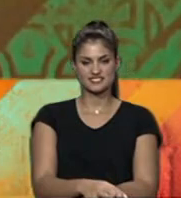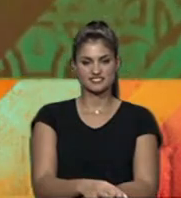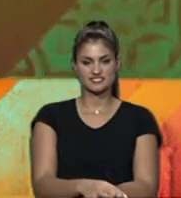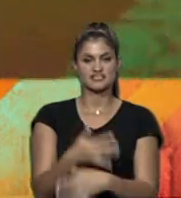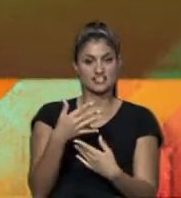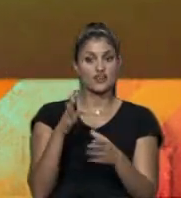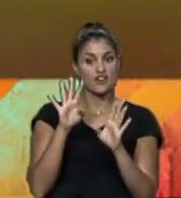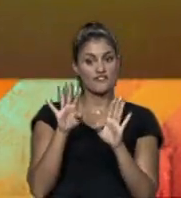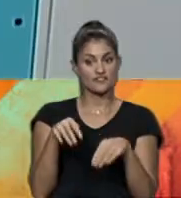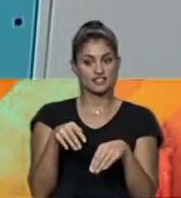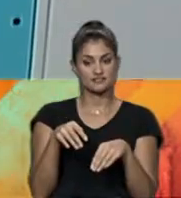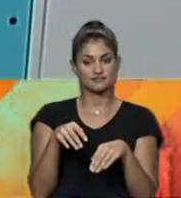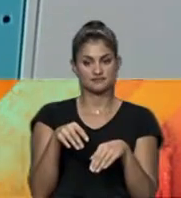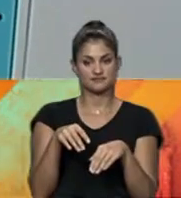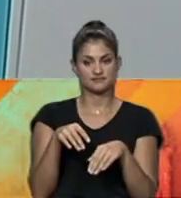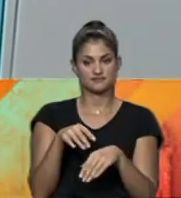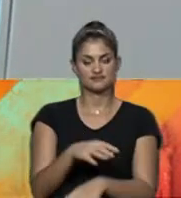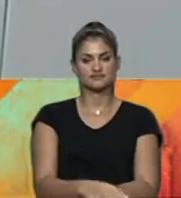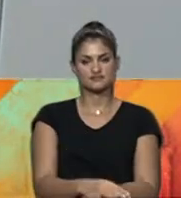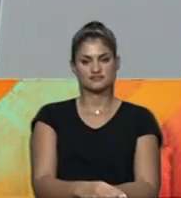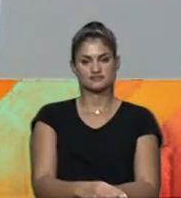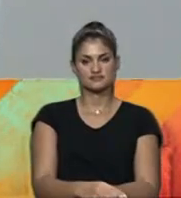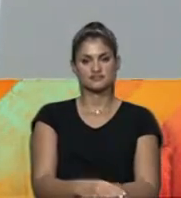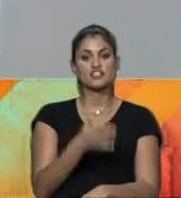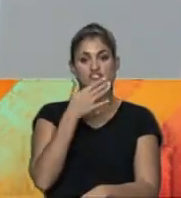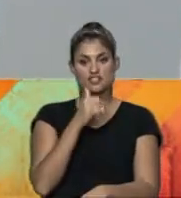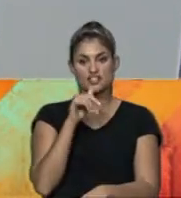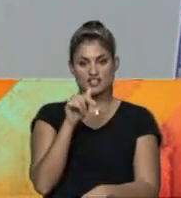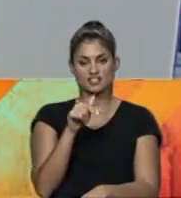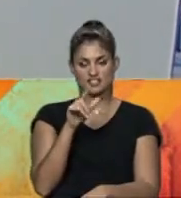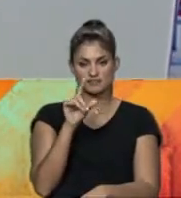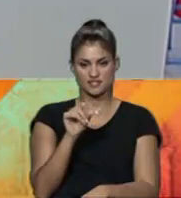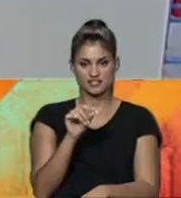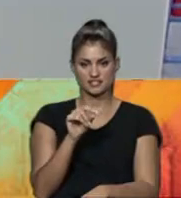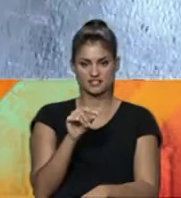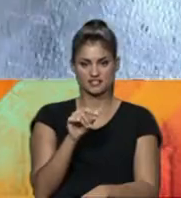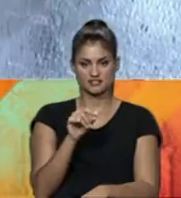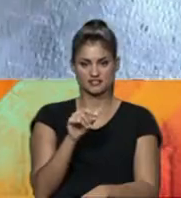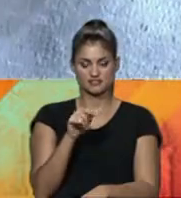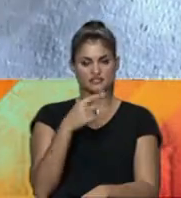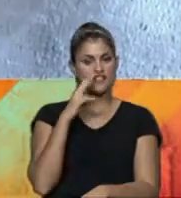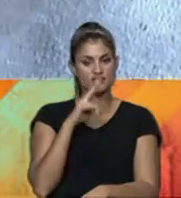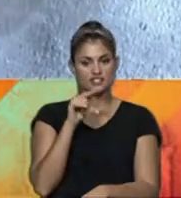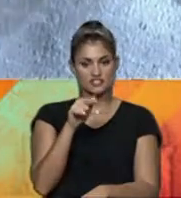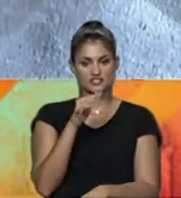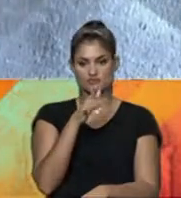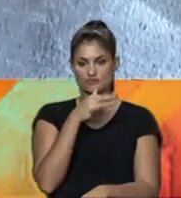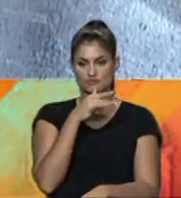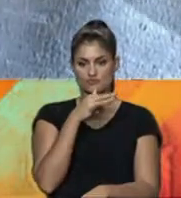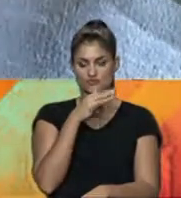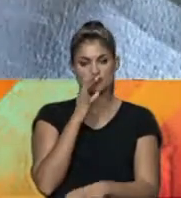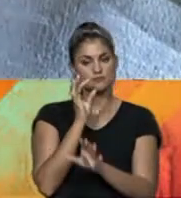vamos dar andamento. Olha, isto quer dizer que temos tempo para estar, não é? Sónia, aqui estamos então, só aqui, estás a ver este colorido